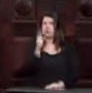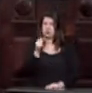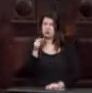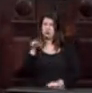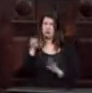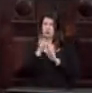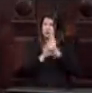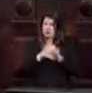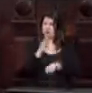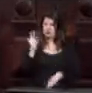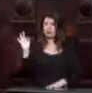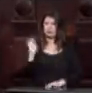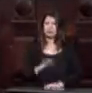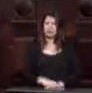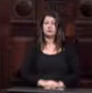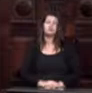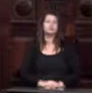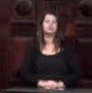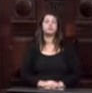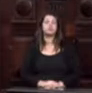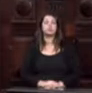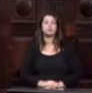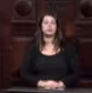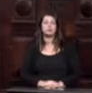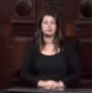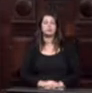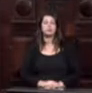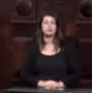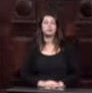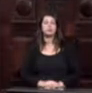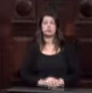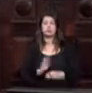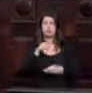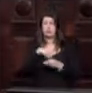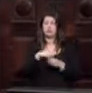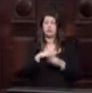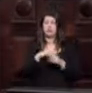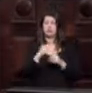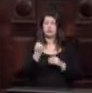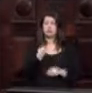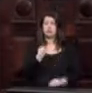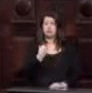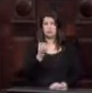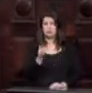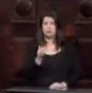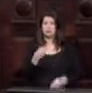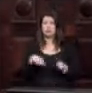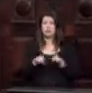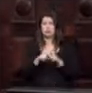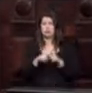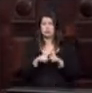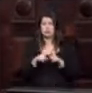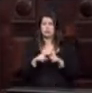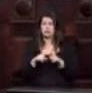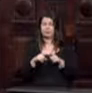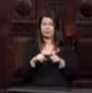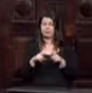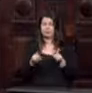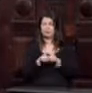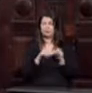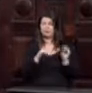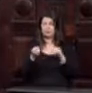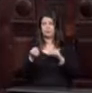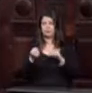Federal, da Constituição Estadual. Inciso 6, encargos de antecipação de royalties. Inciso